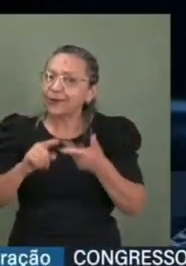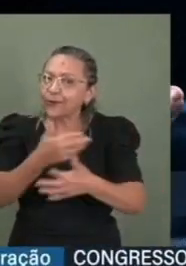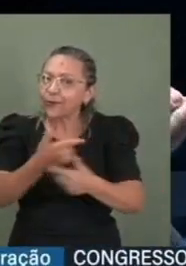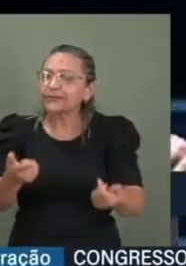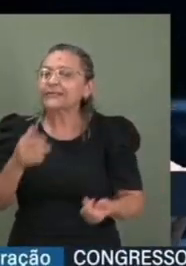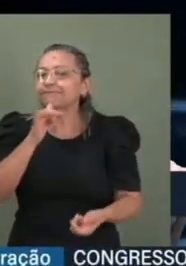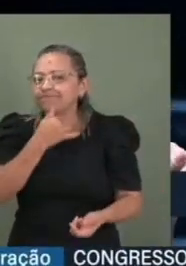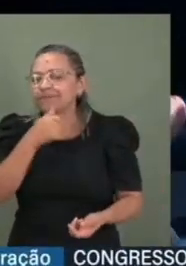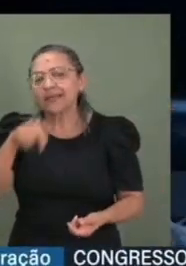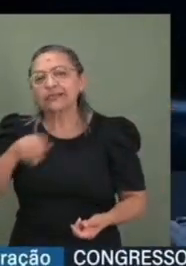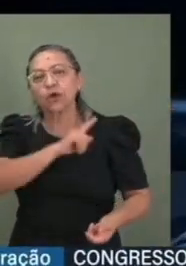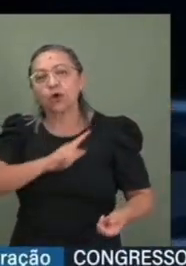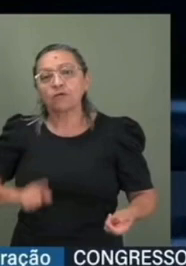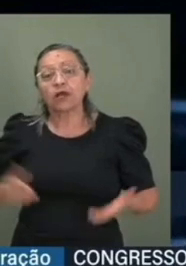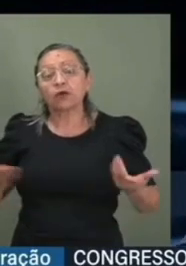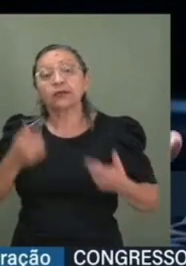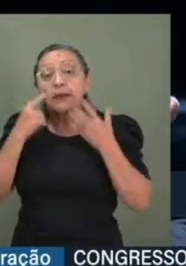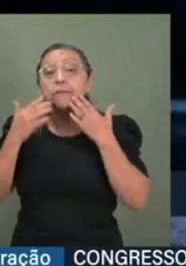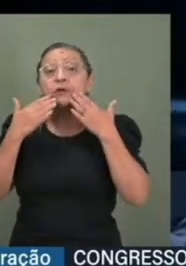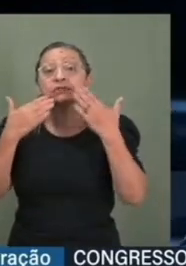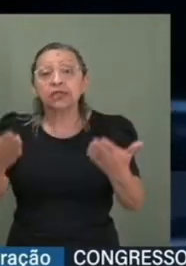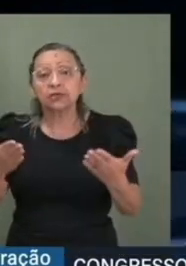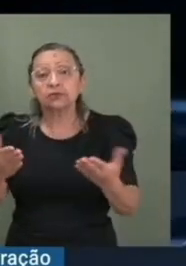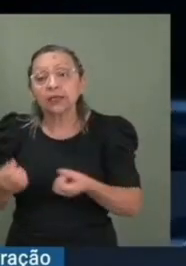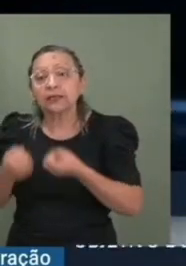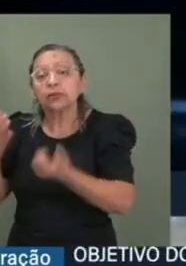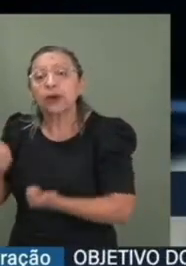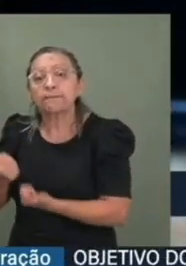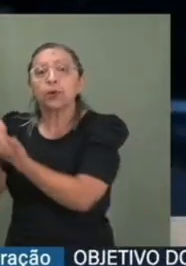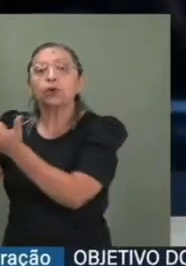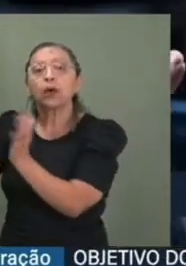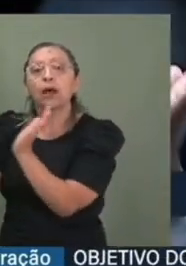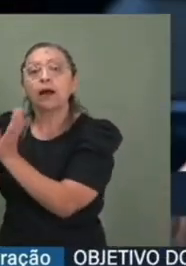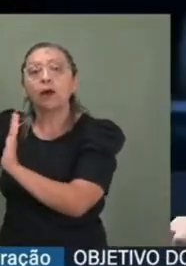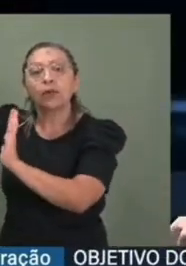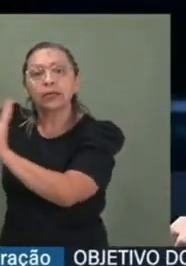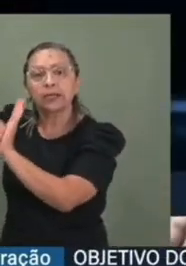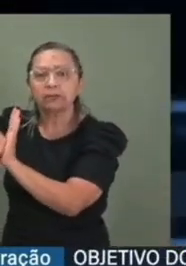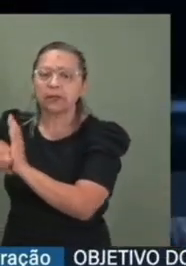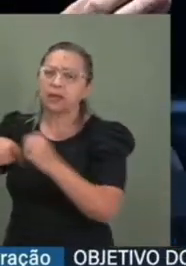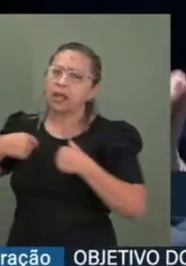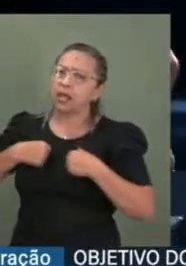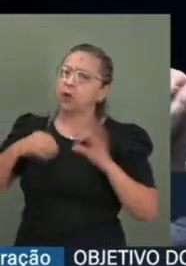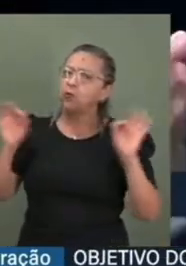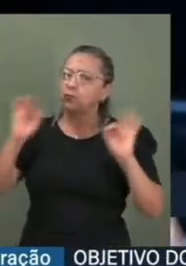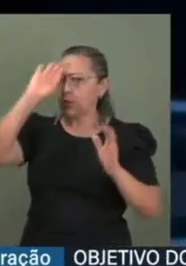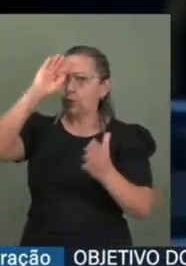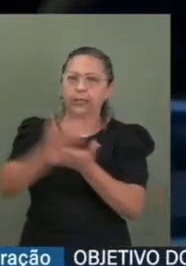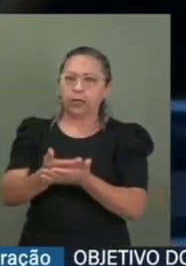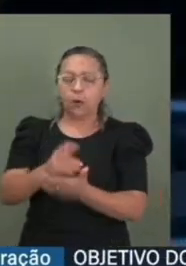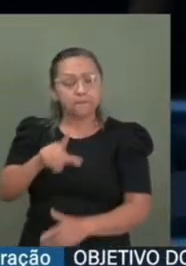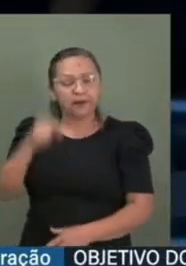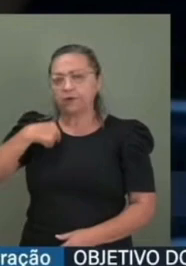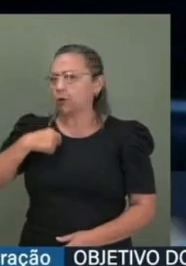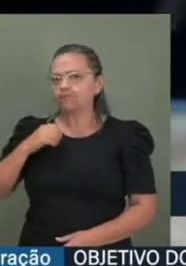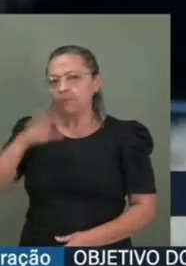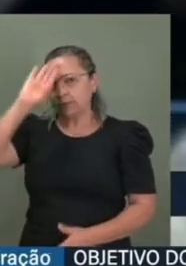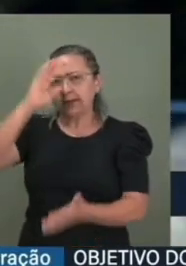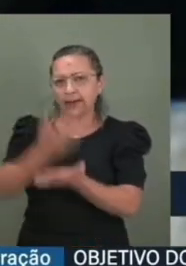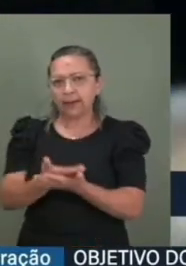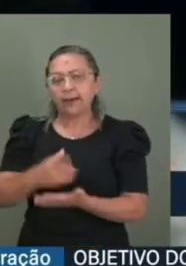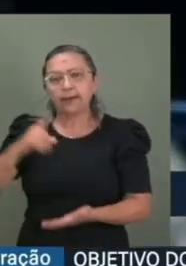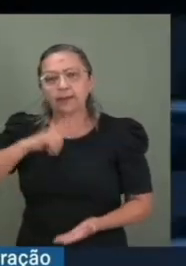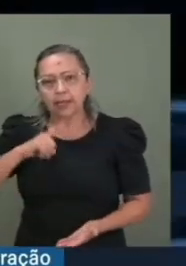o governo atual tem dado para criminalidade não creio e Prefiro não crer que